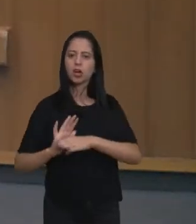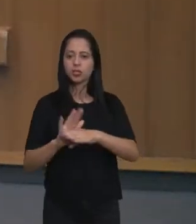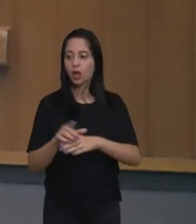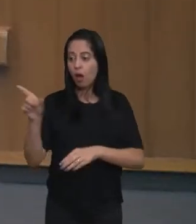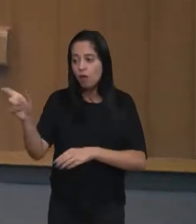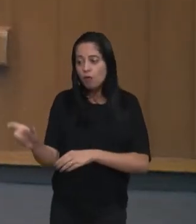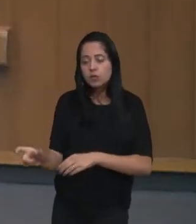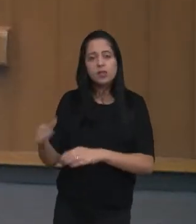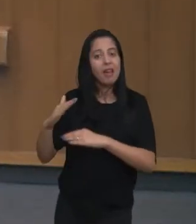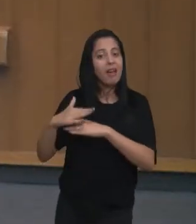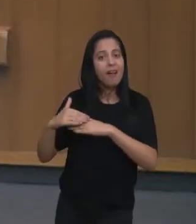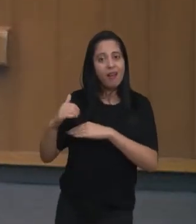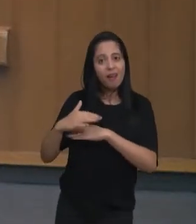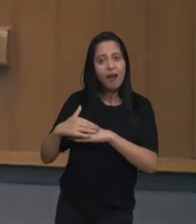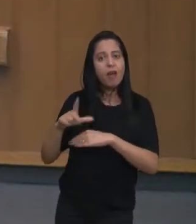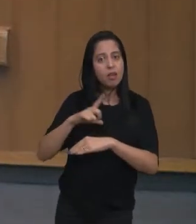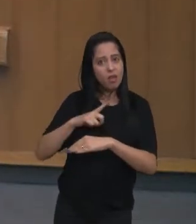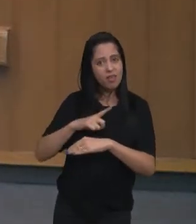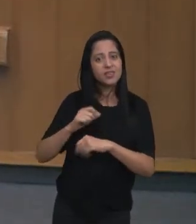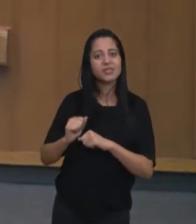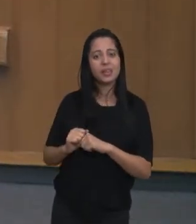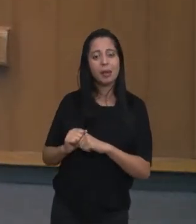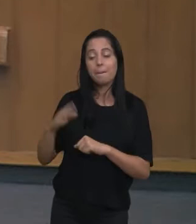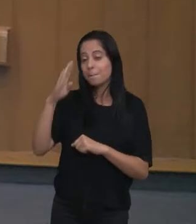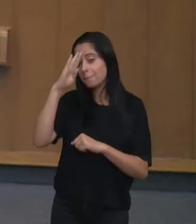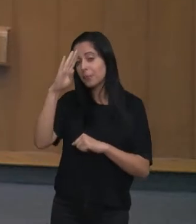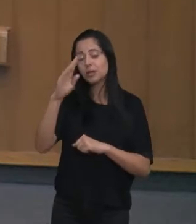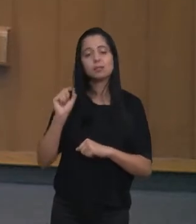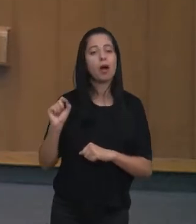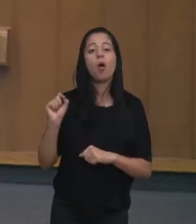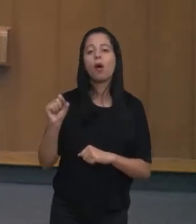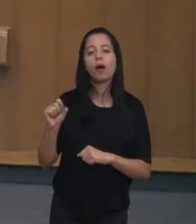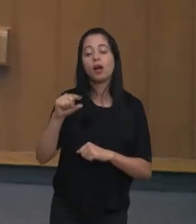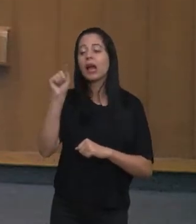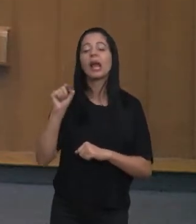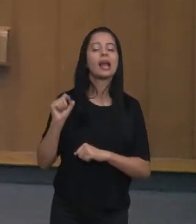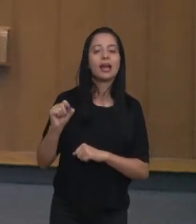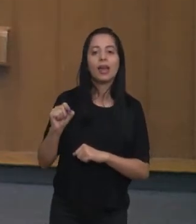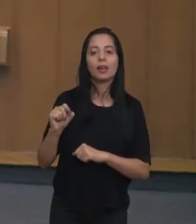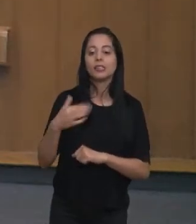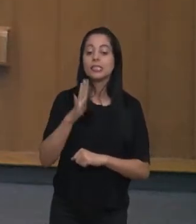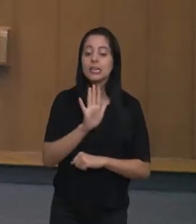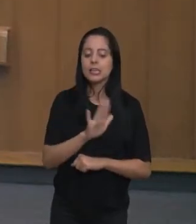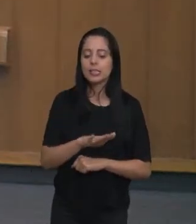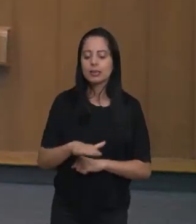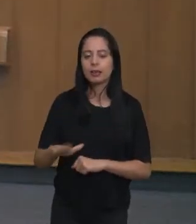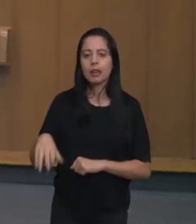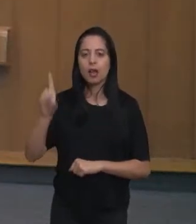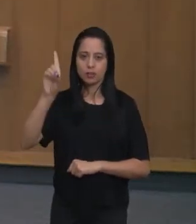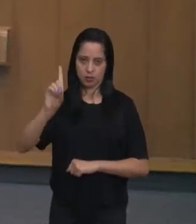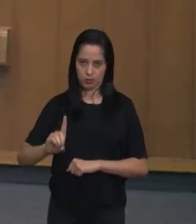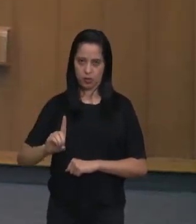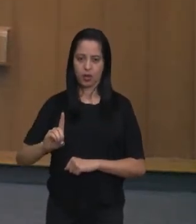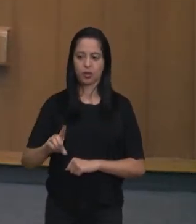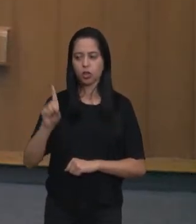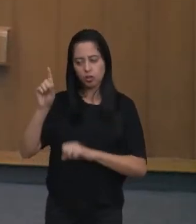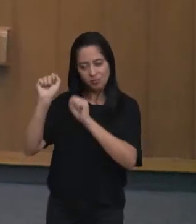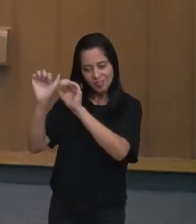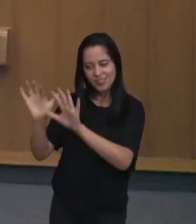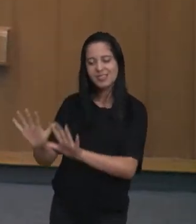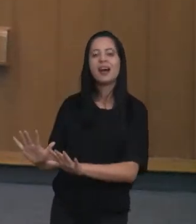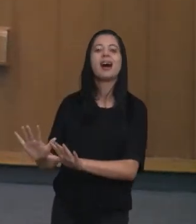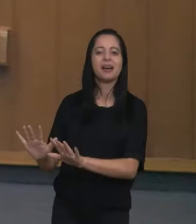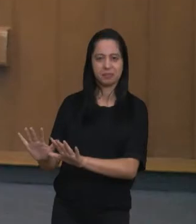você tem feito, principalmente a essas crianças que têm malformações e que precisam tanto da nossa assistência. Então, Deus abençoe